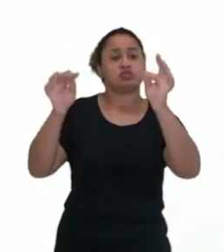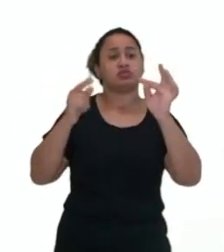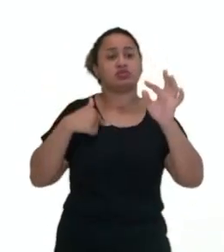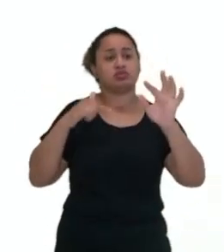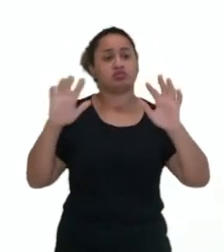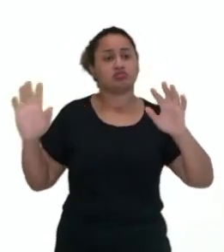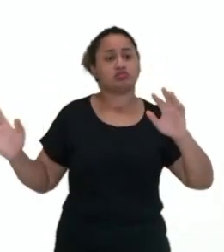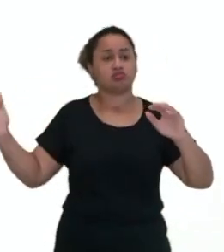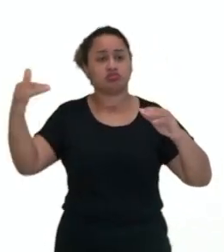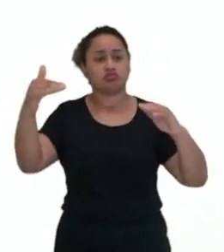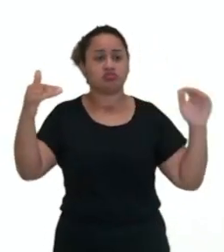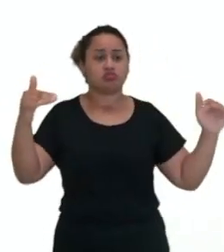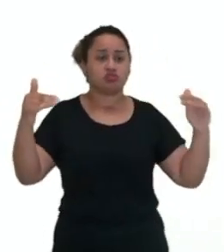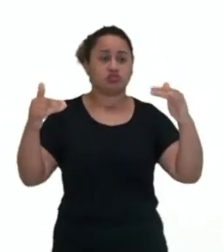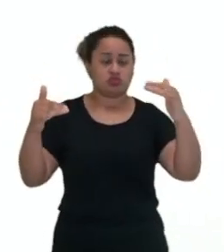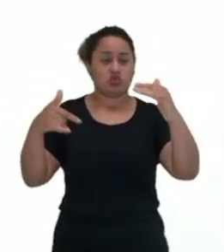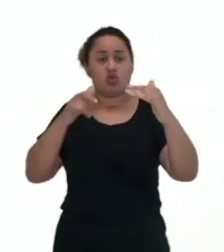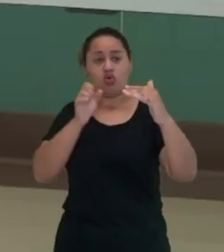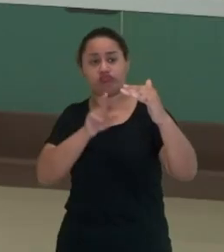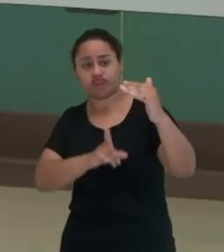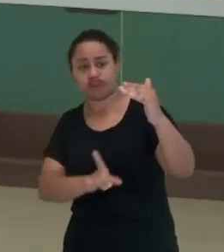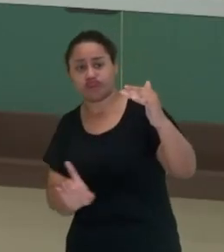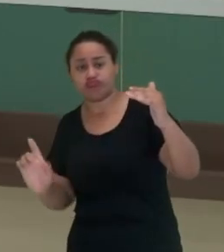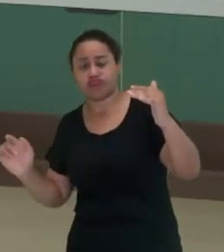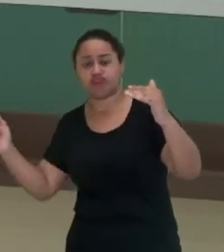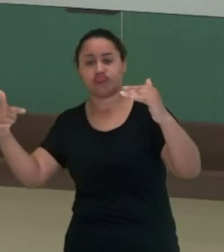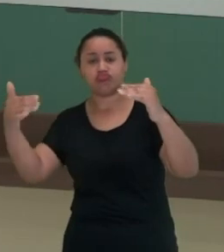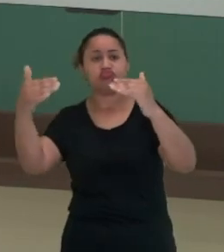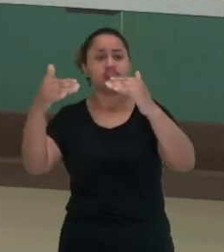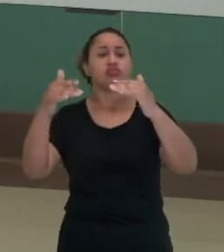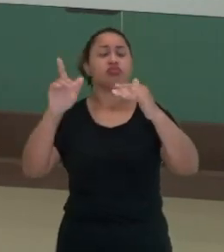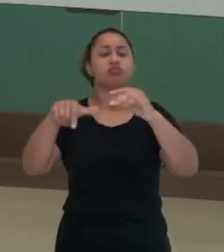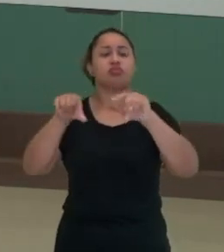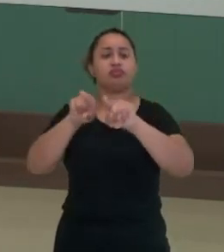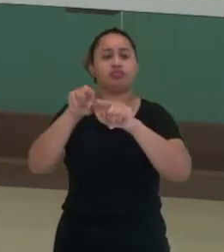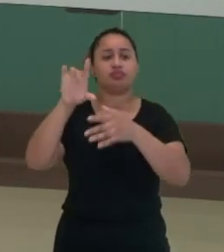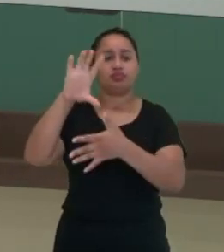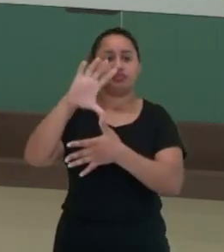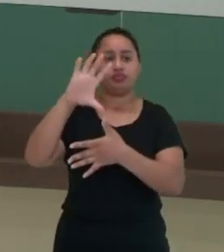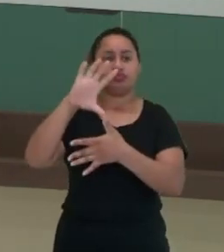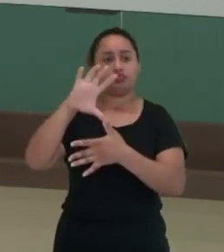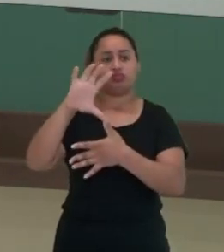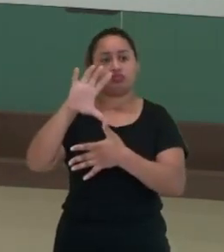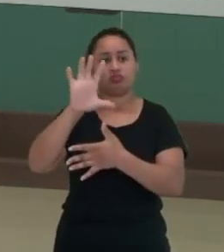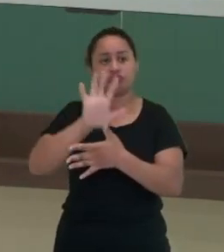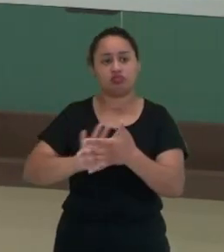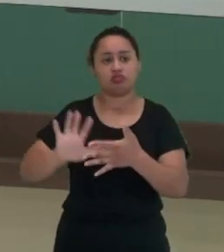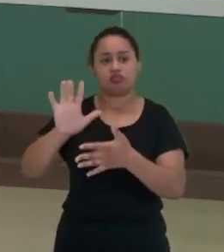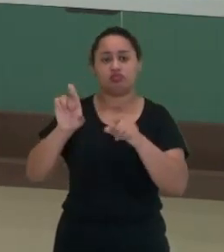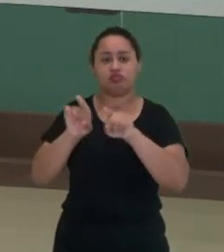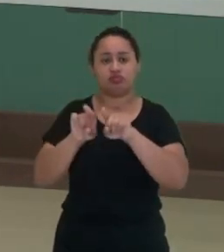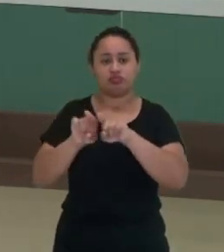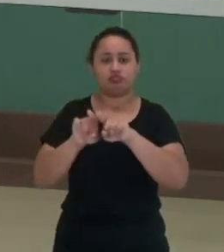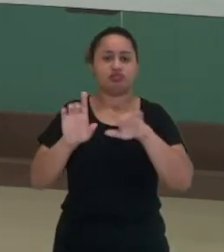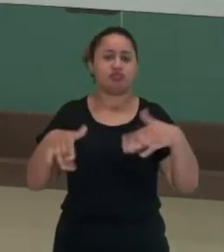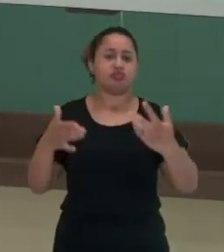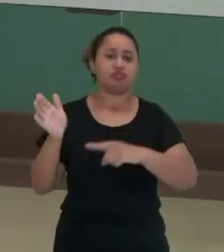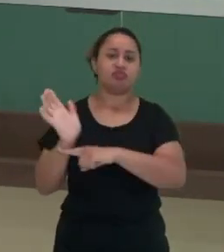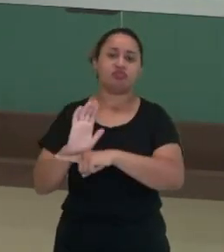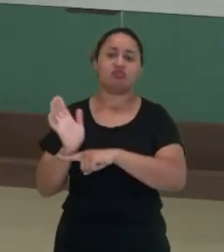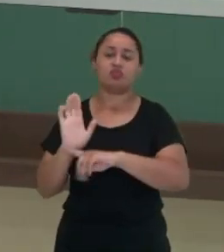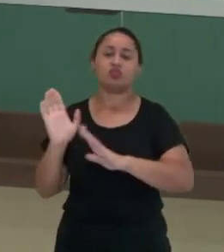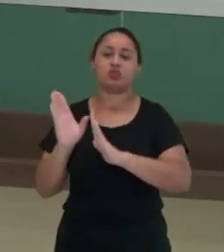de Bering ou pela Polinésia, né, chegando aqui nas Américas de um modo geral ali, ok? Então, gente, nesse